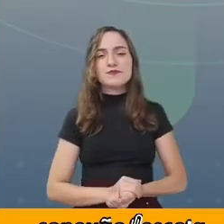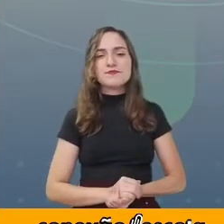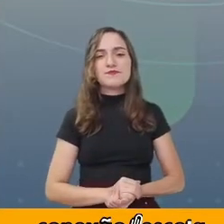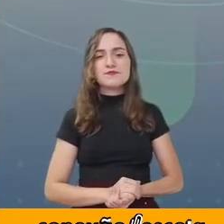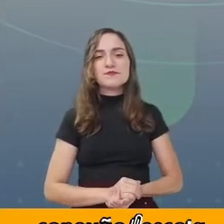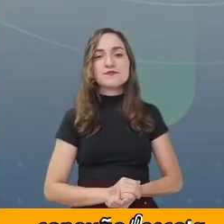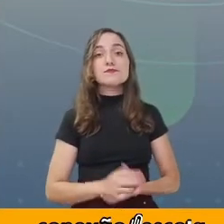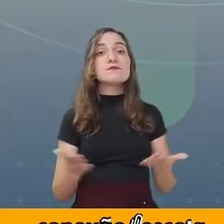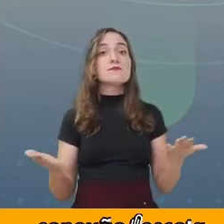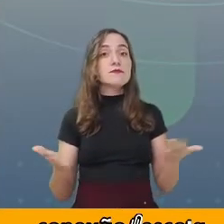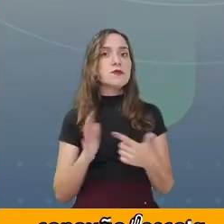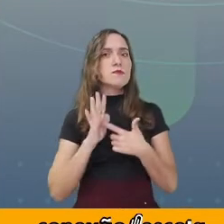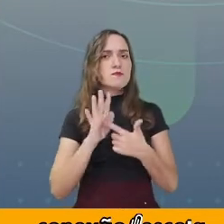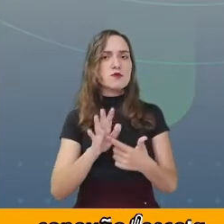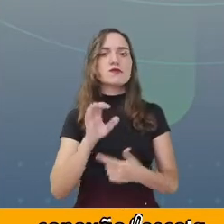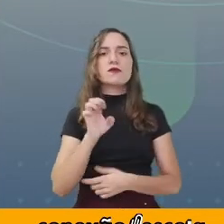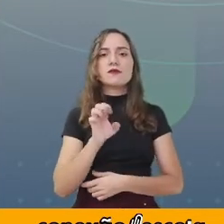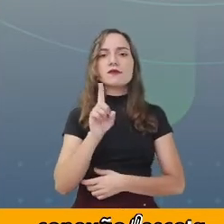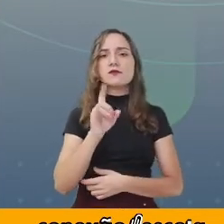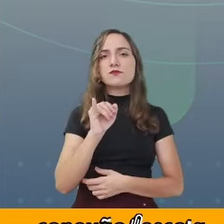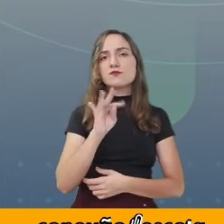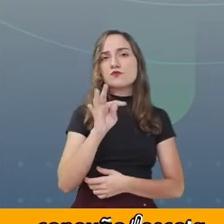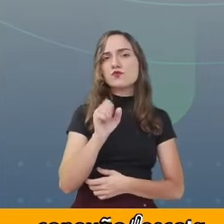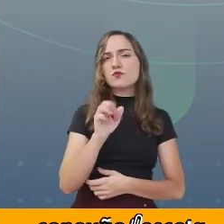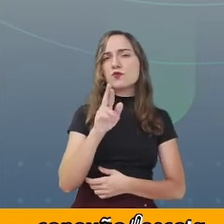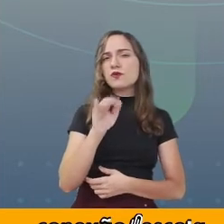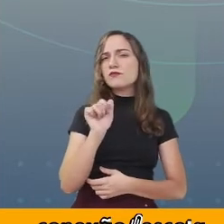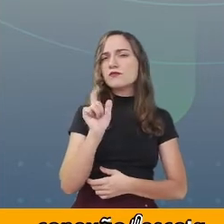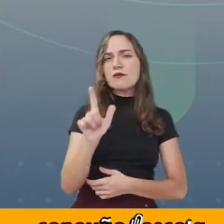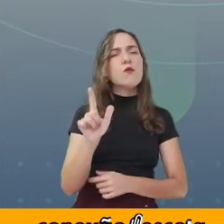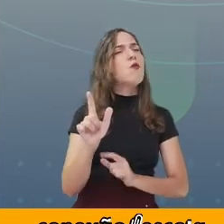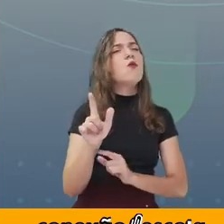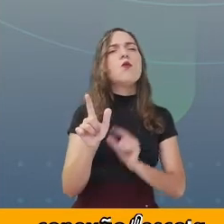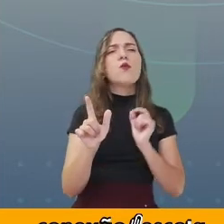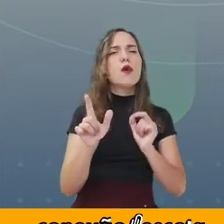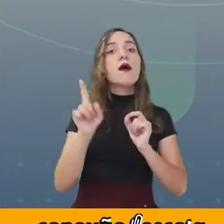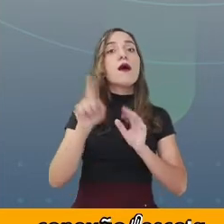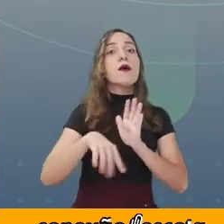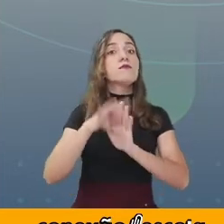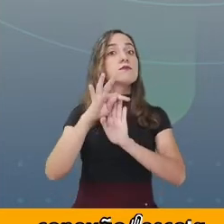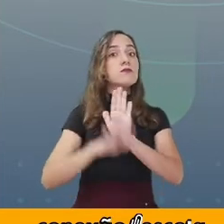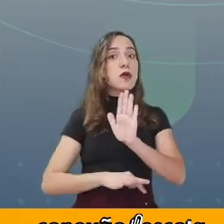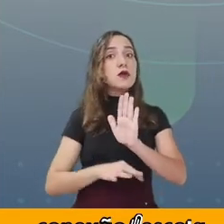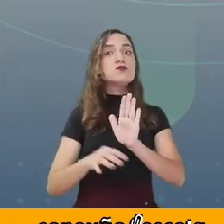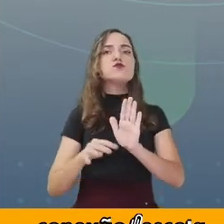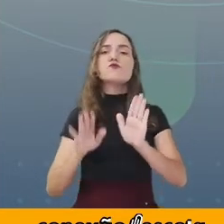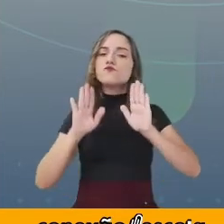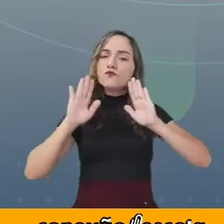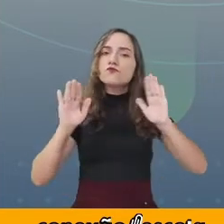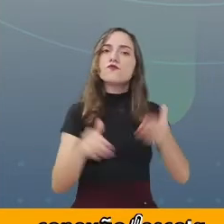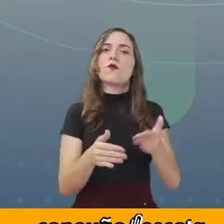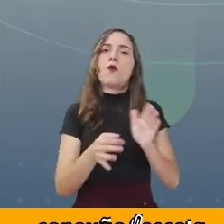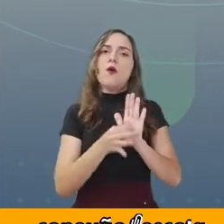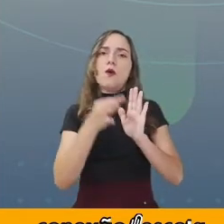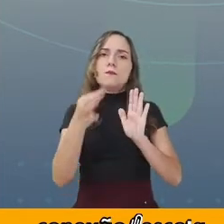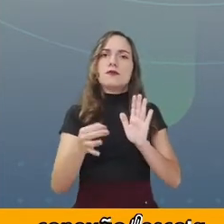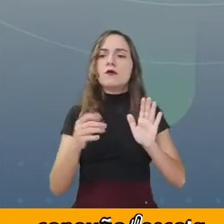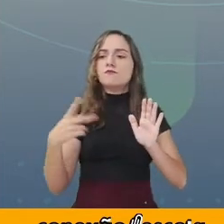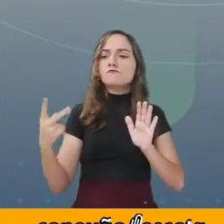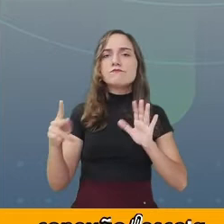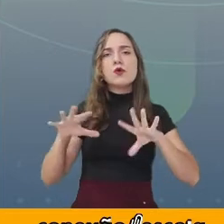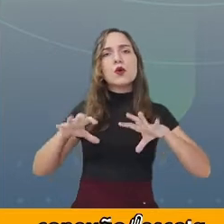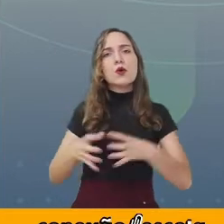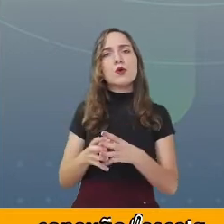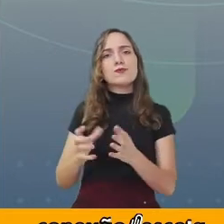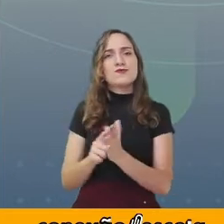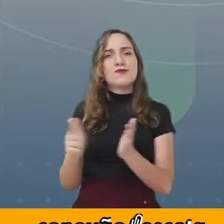Vamos falar agora sobre o editorial, que é um texto dedicado à opinião do jornal,